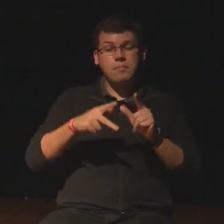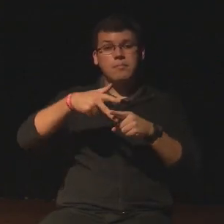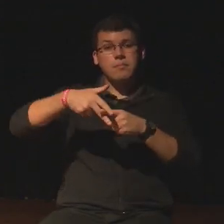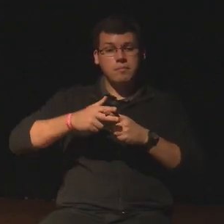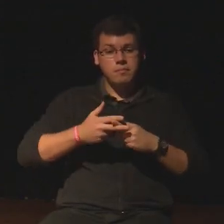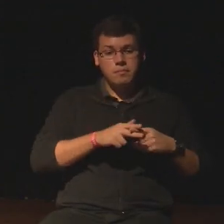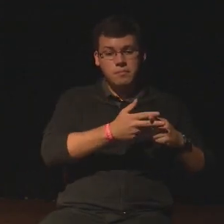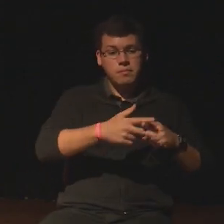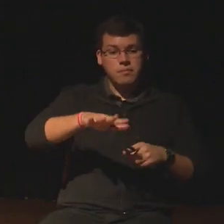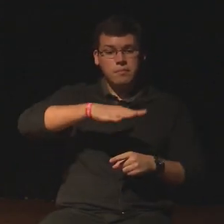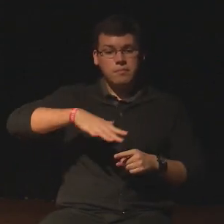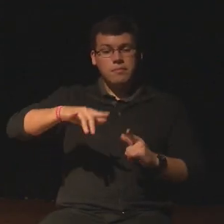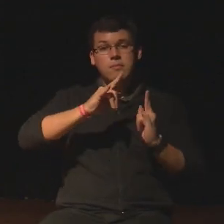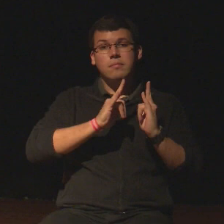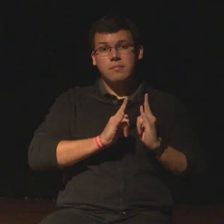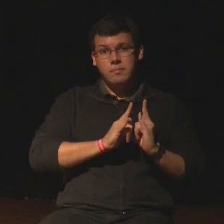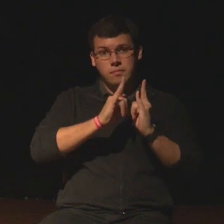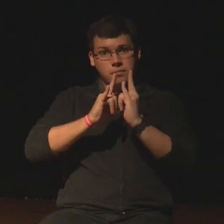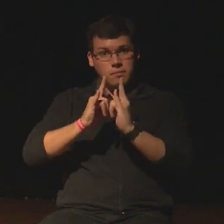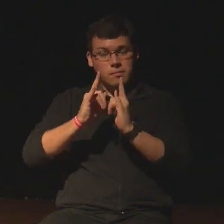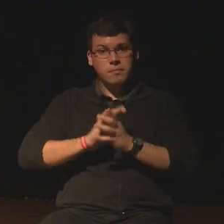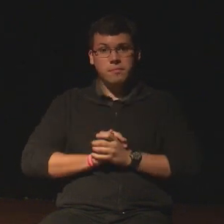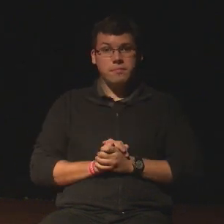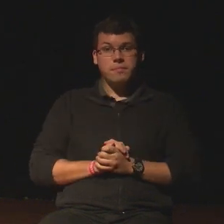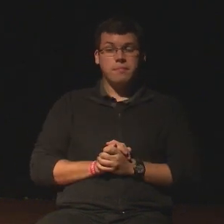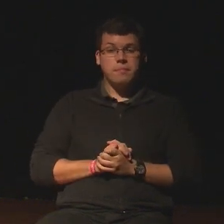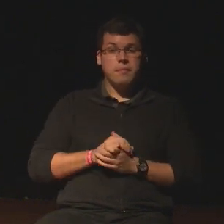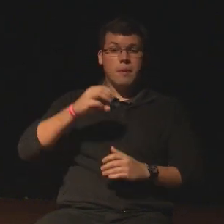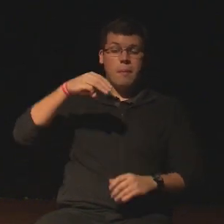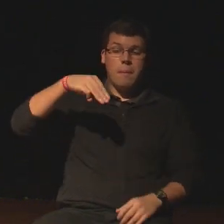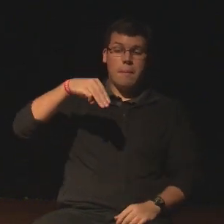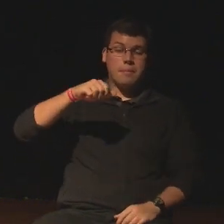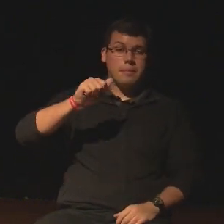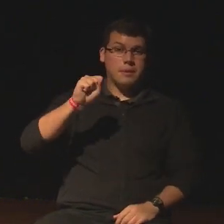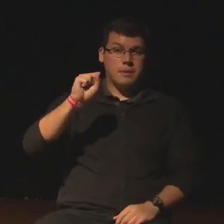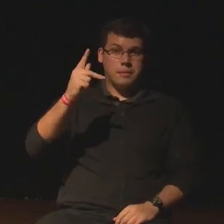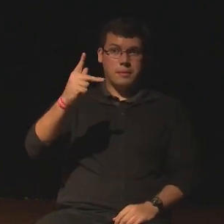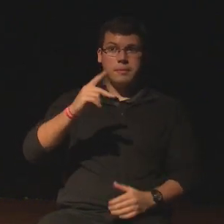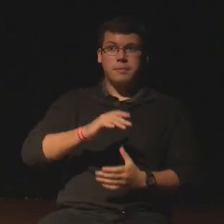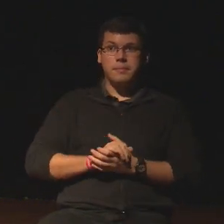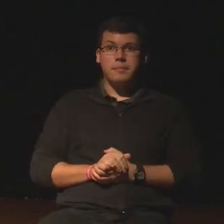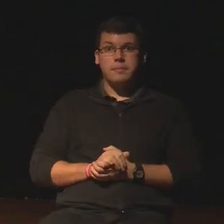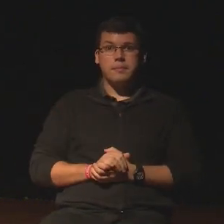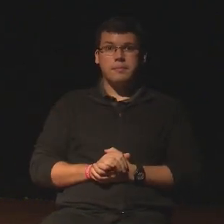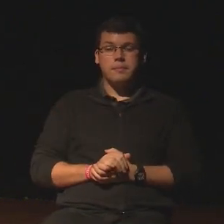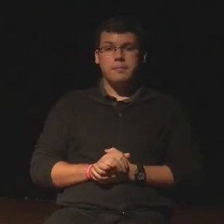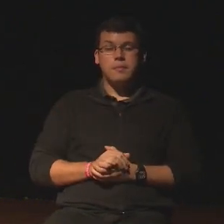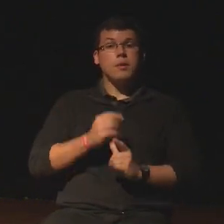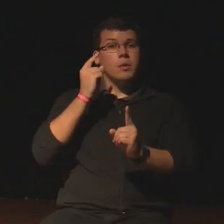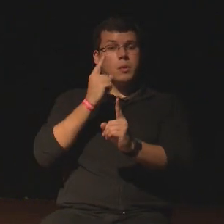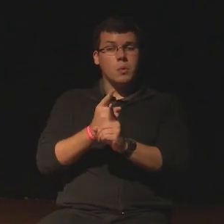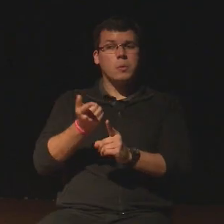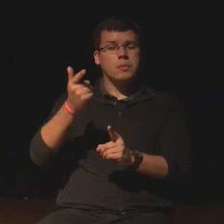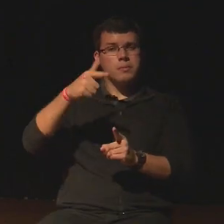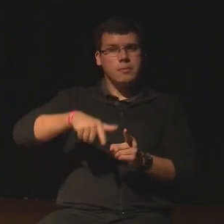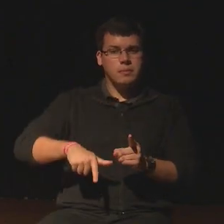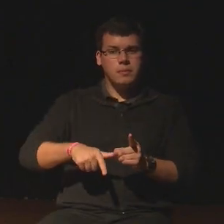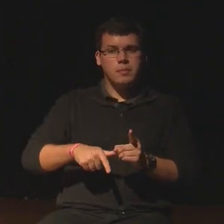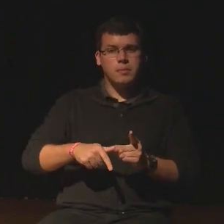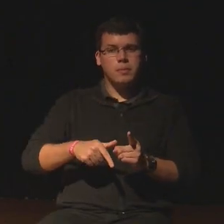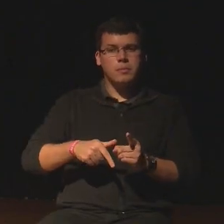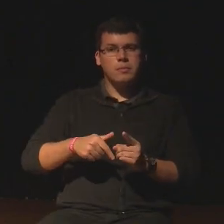Arte de São Paulo, Assis Chateaubriand, o MASP. O encontro marca mais uma etapa do processo